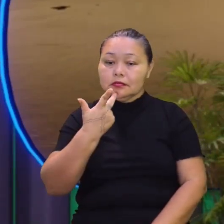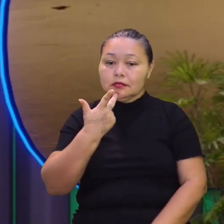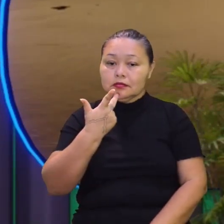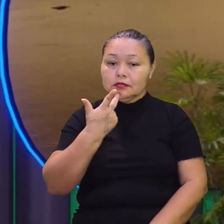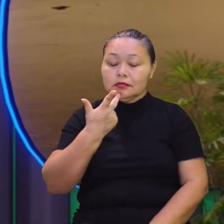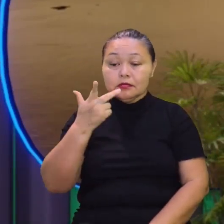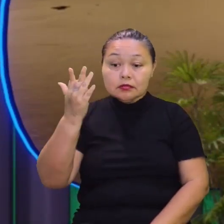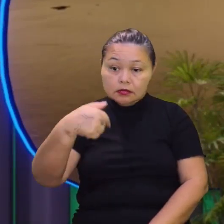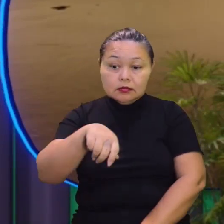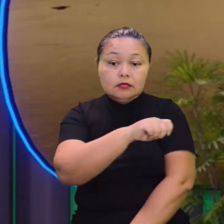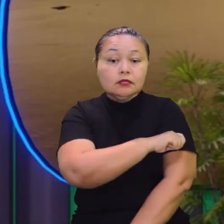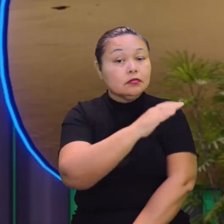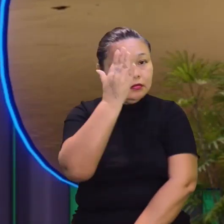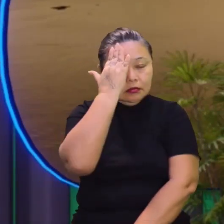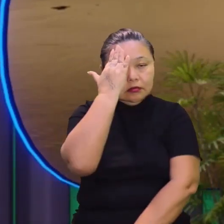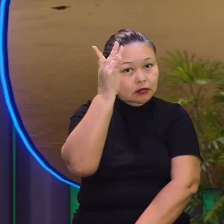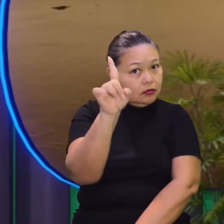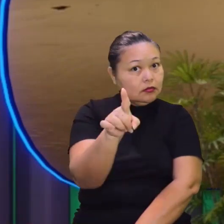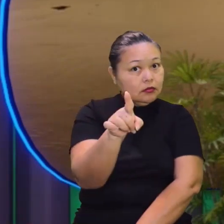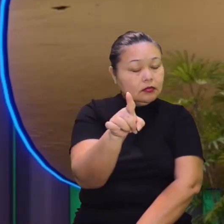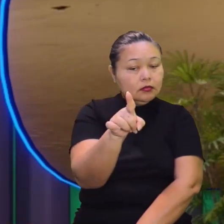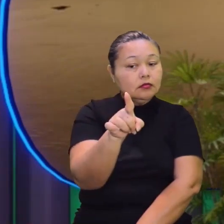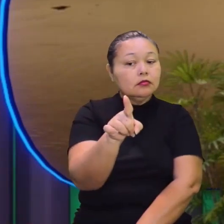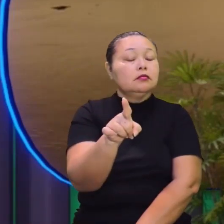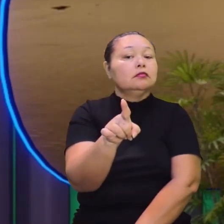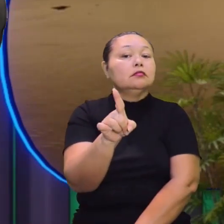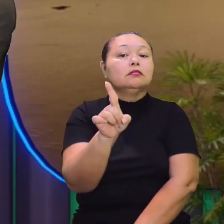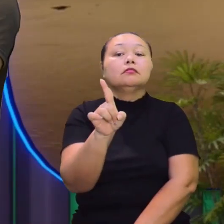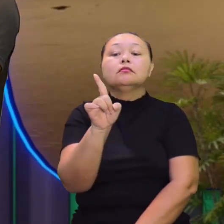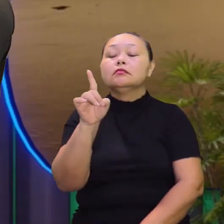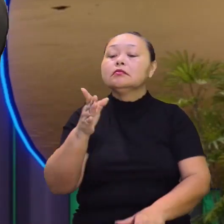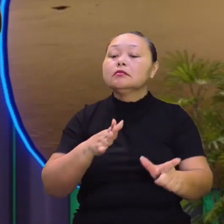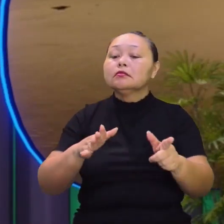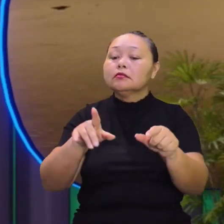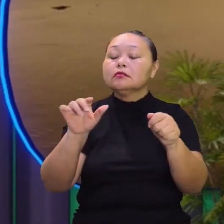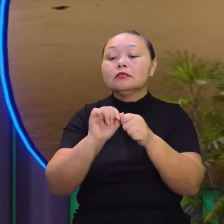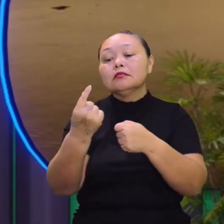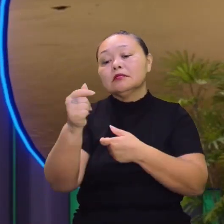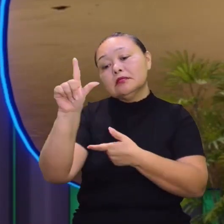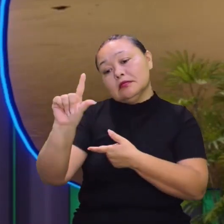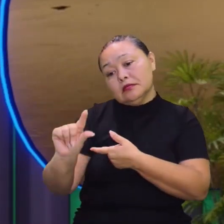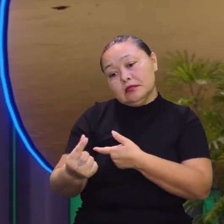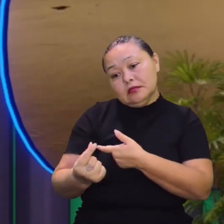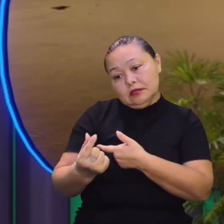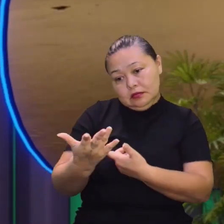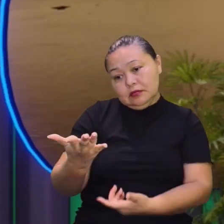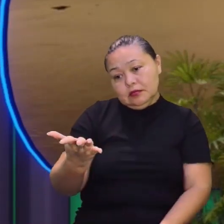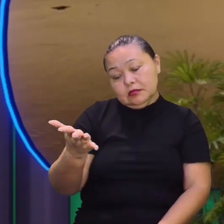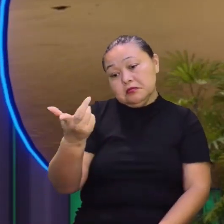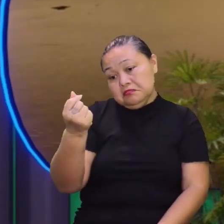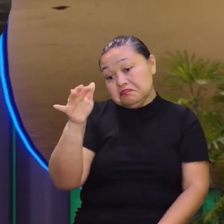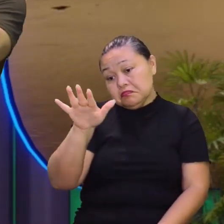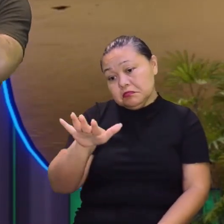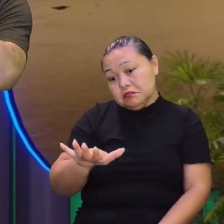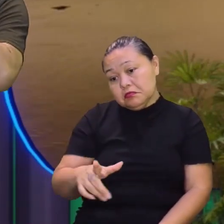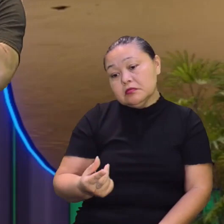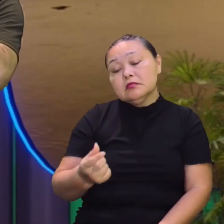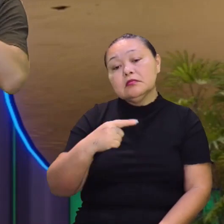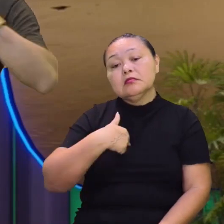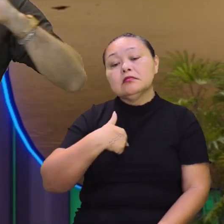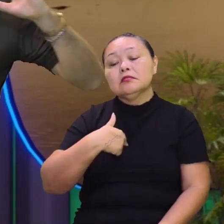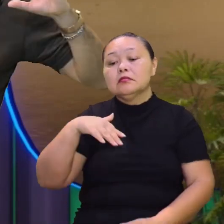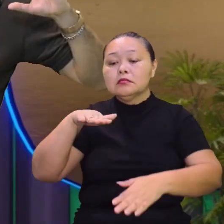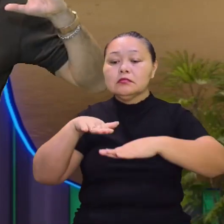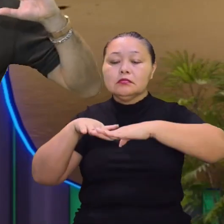falar, o aluno já sabe que falamos que a hidrovia é mais barata, é isso? Então, são